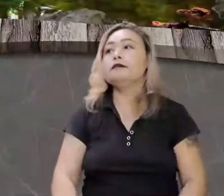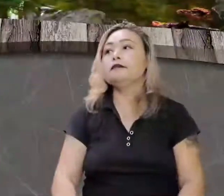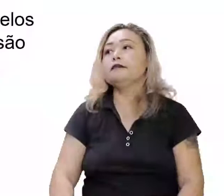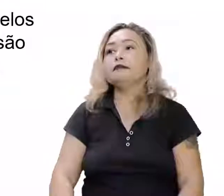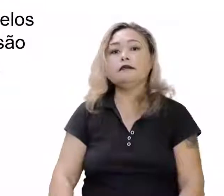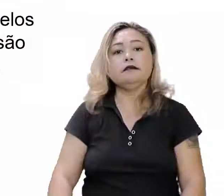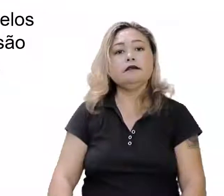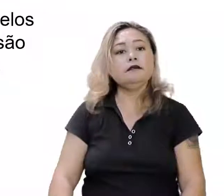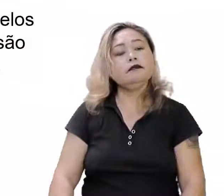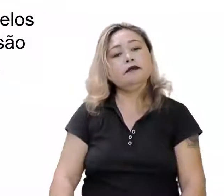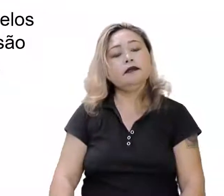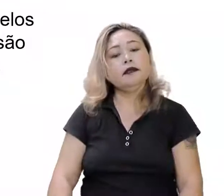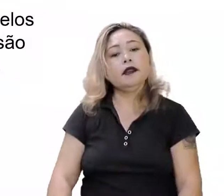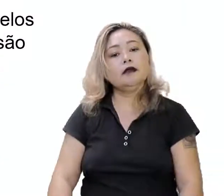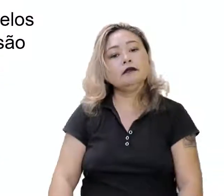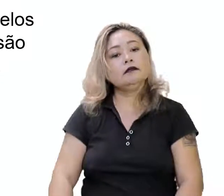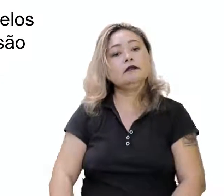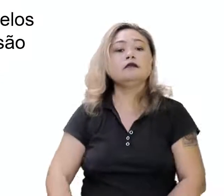seguindo?